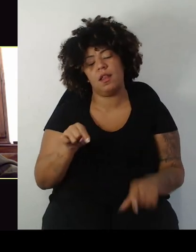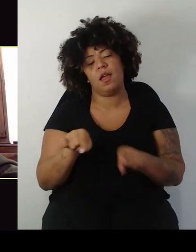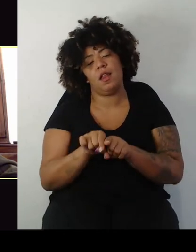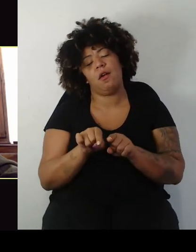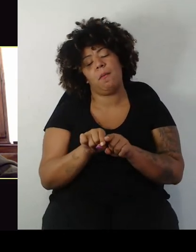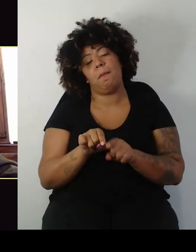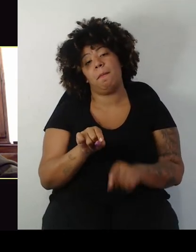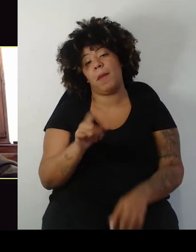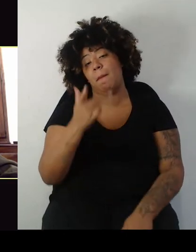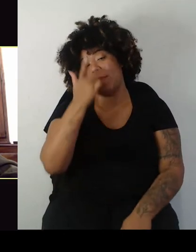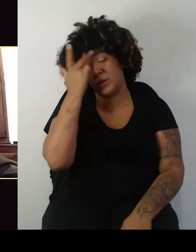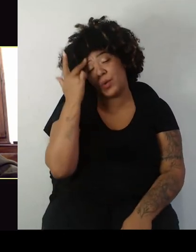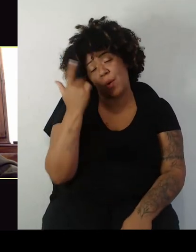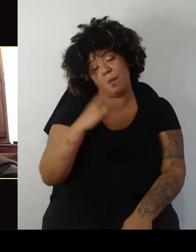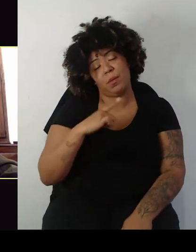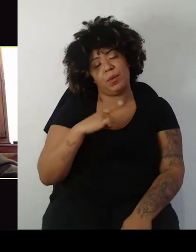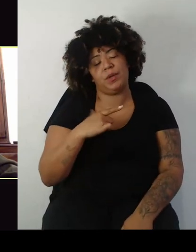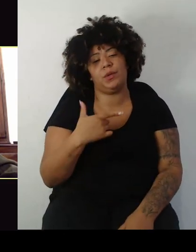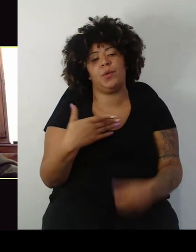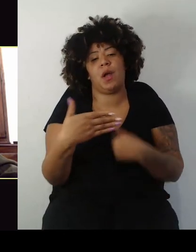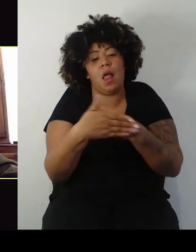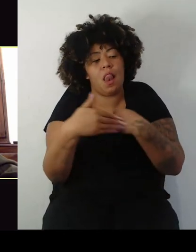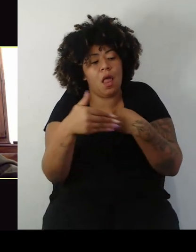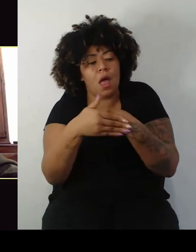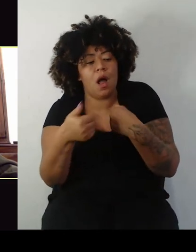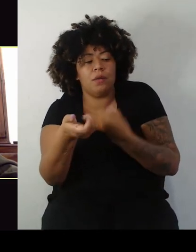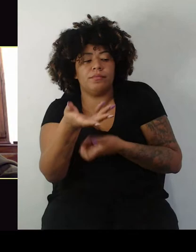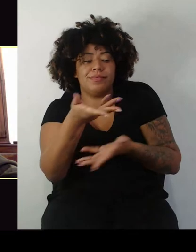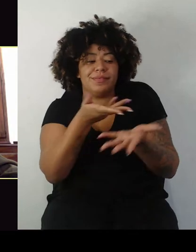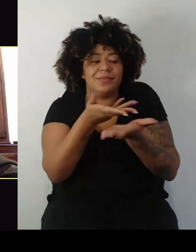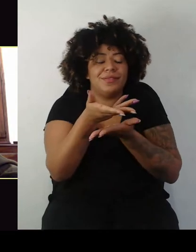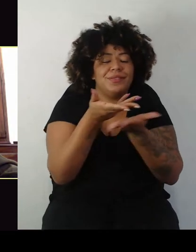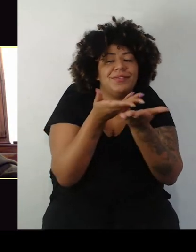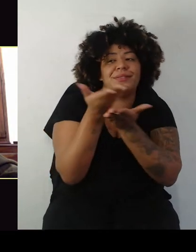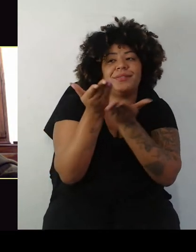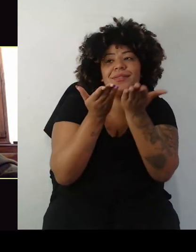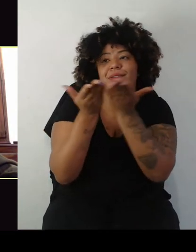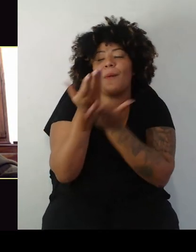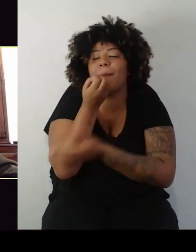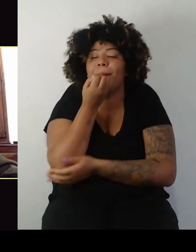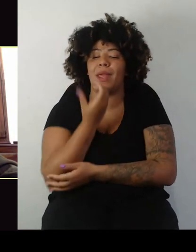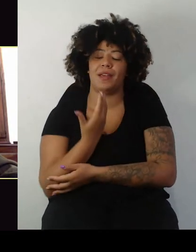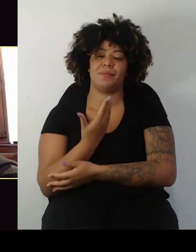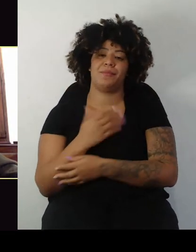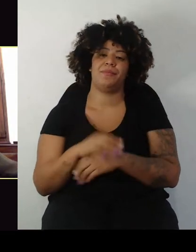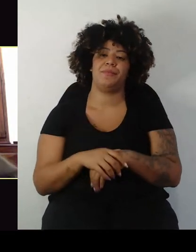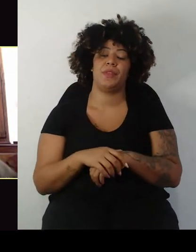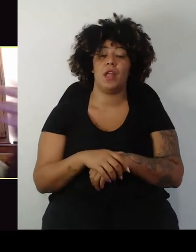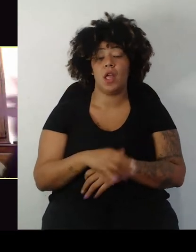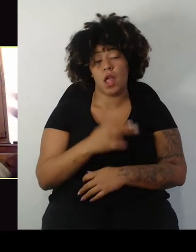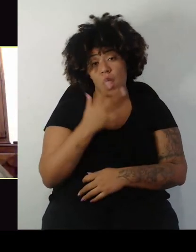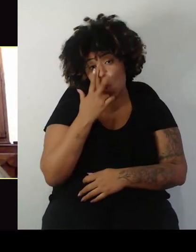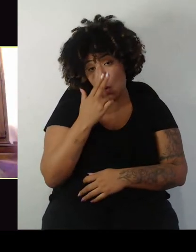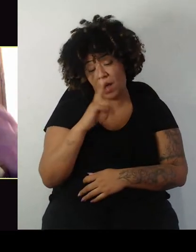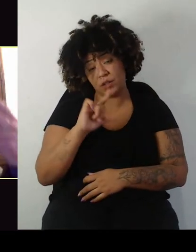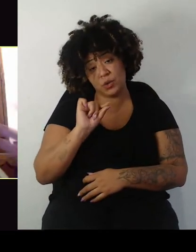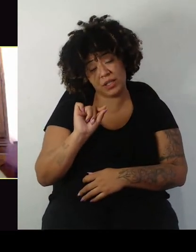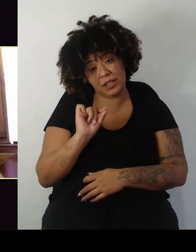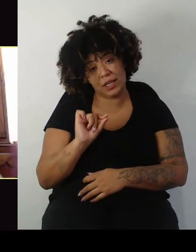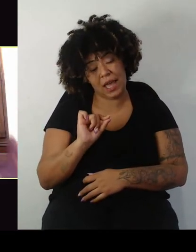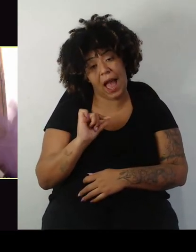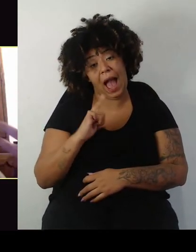muito simpática e muito generosa eu acho que até certo ponto